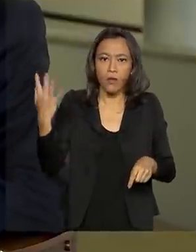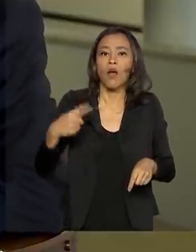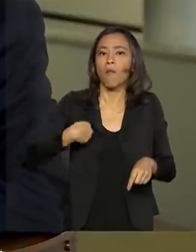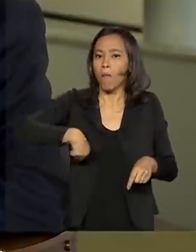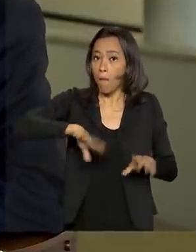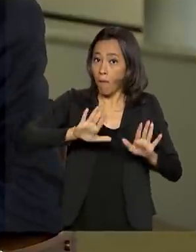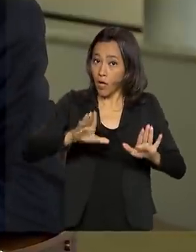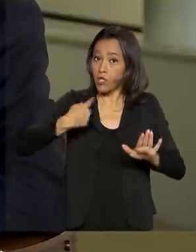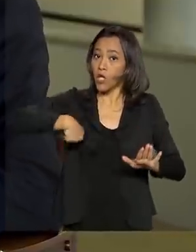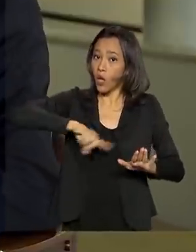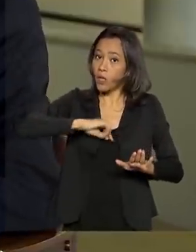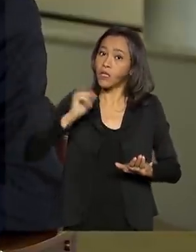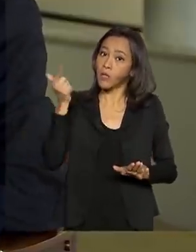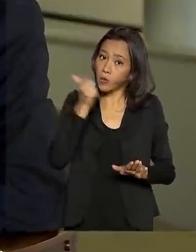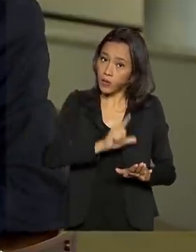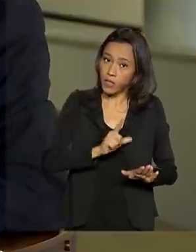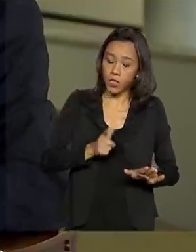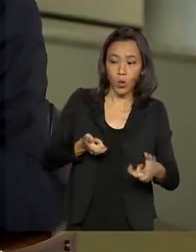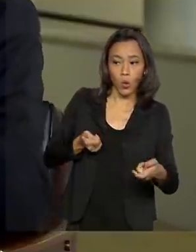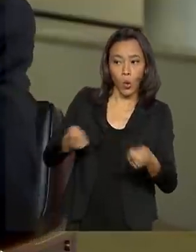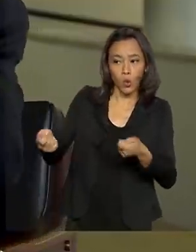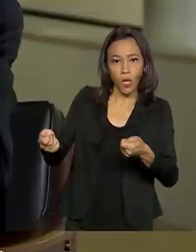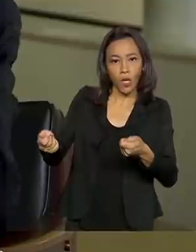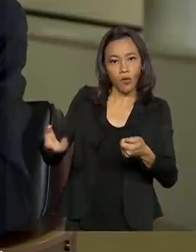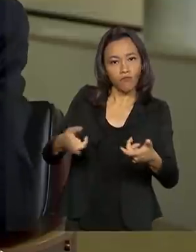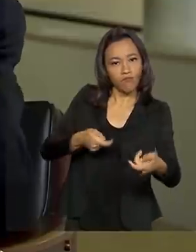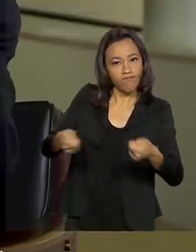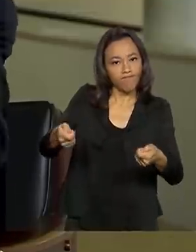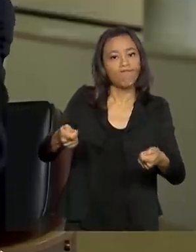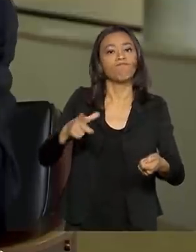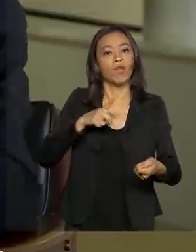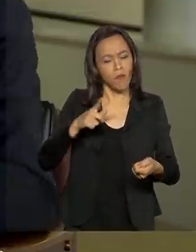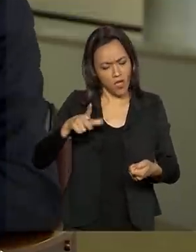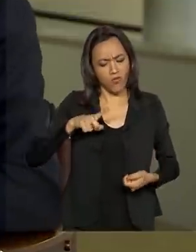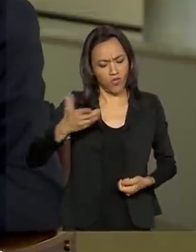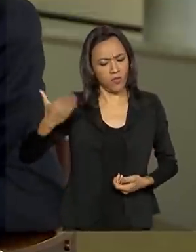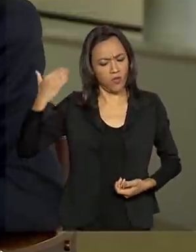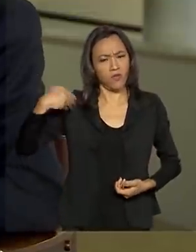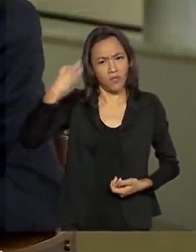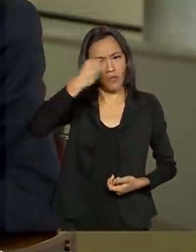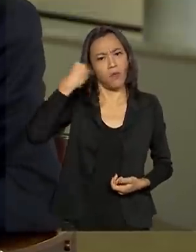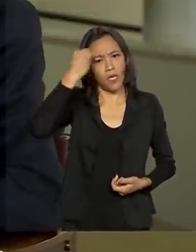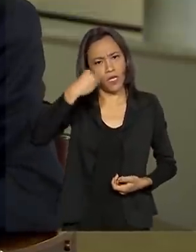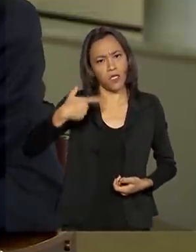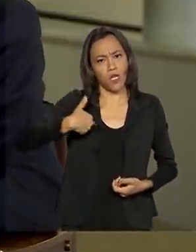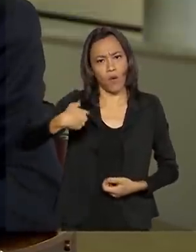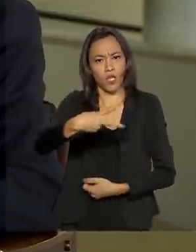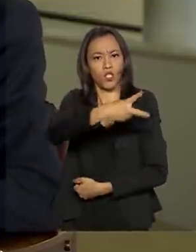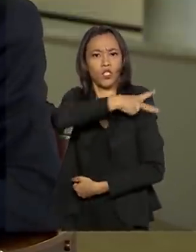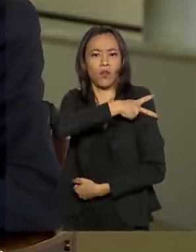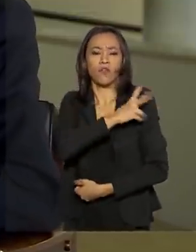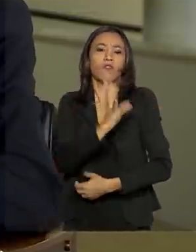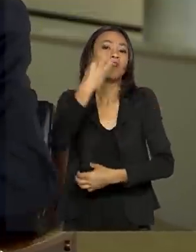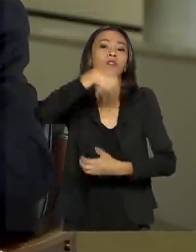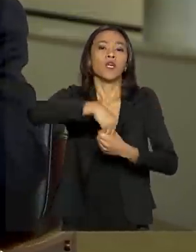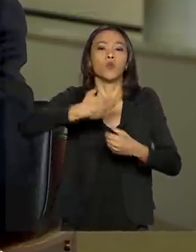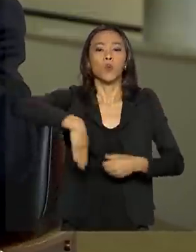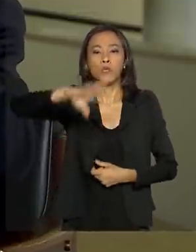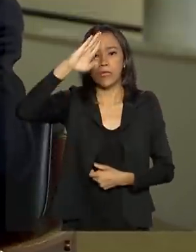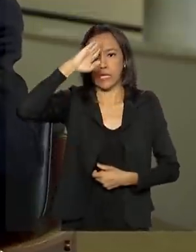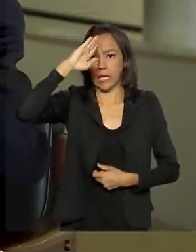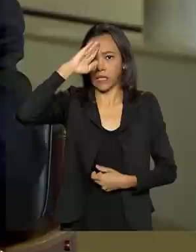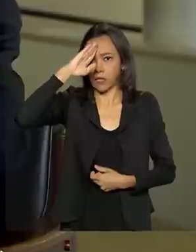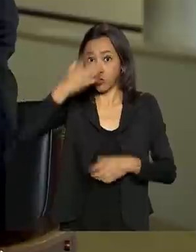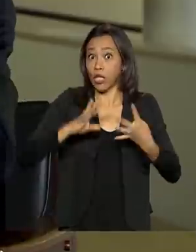conseguido conter isso. Eu tive essa experiência como chefe do Departamento de Ciência e Tecnologia do Exército, onde tínhamos